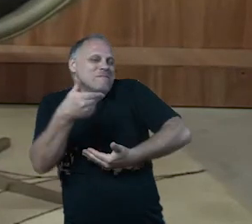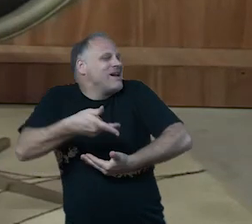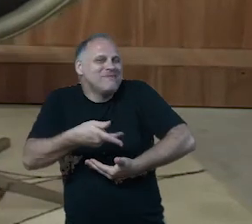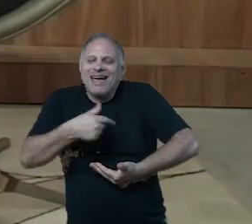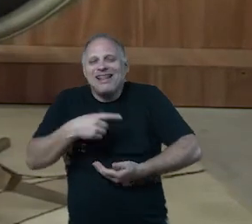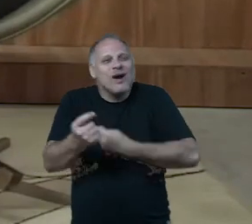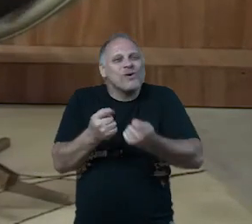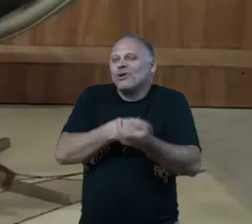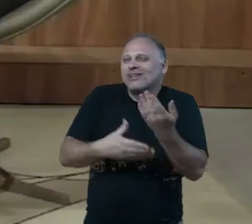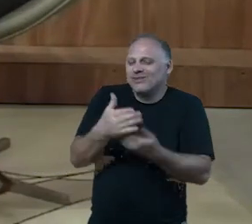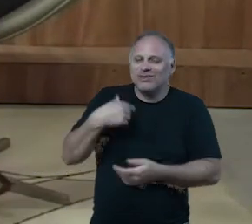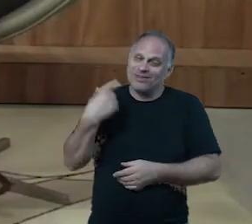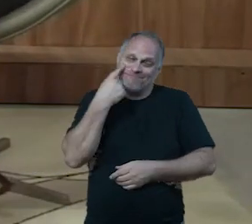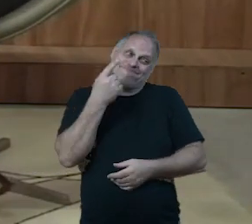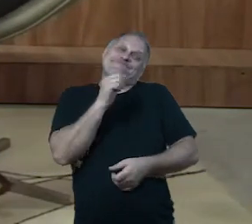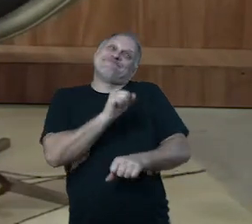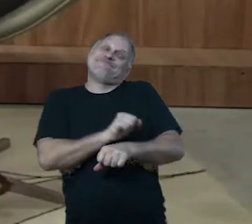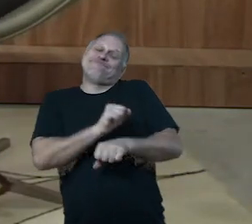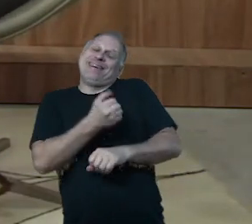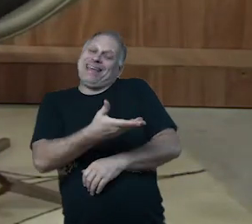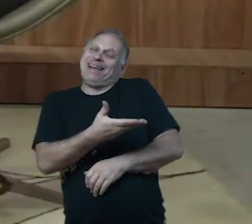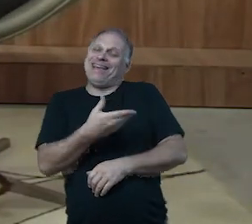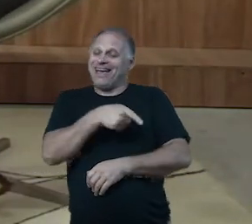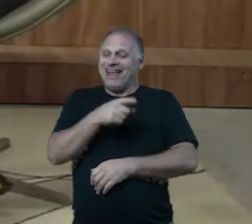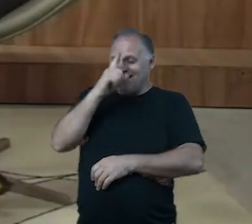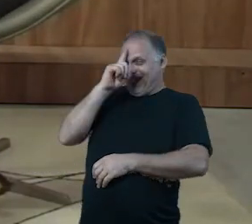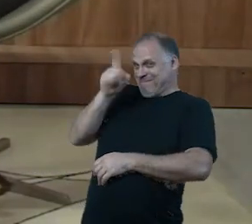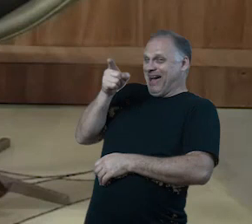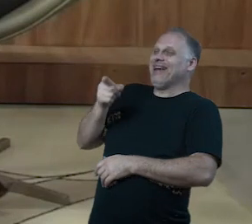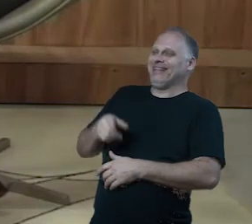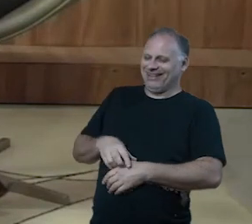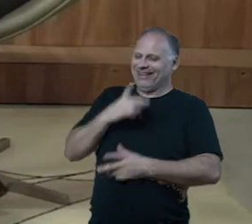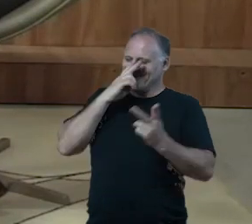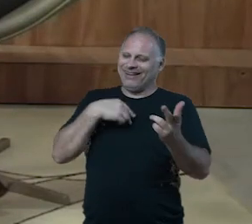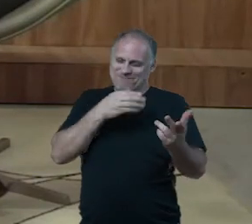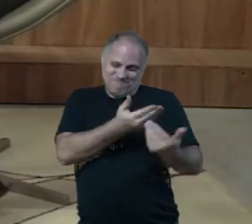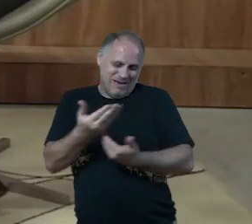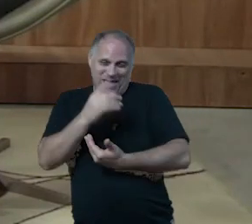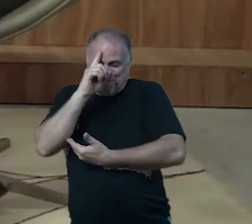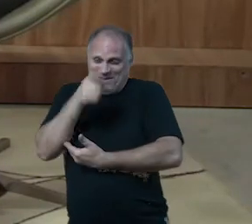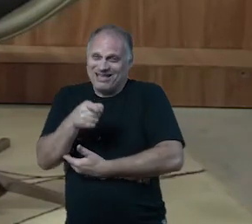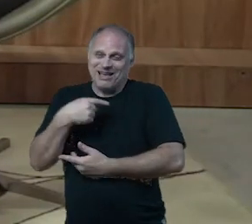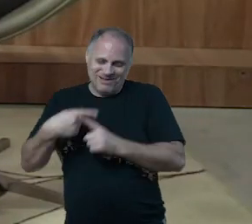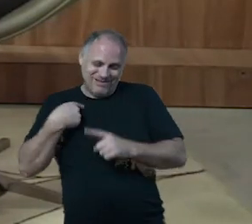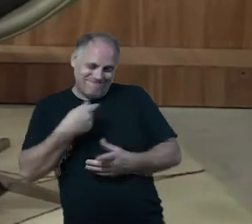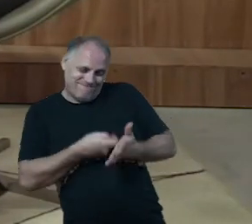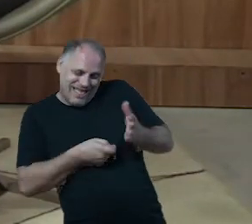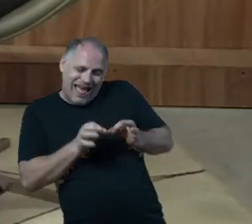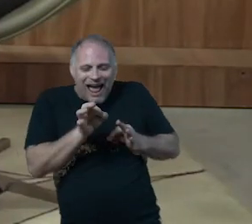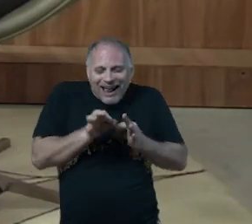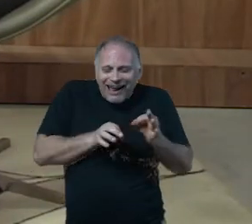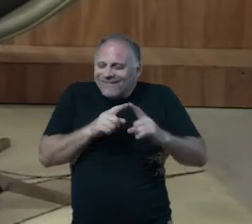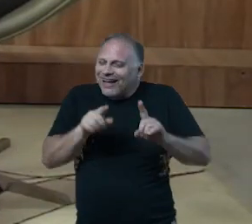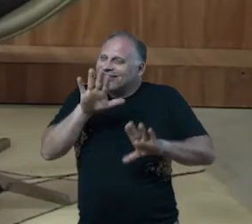uma incógnita, né? A criança que comanda. O nenê, quando nasceu, ele nasce sem comportamento nenhum. A gente vai tentando manusear, mas é